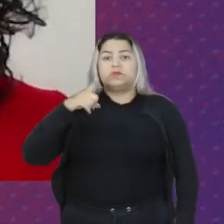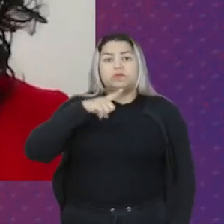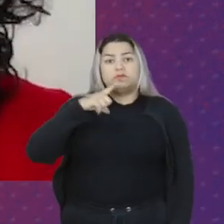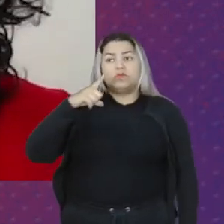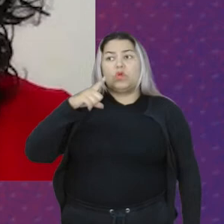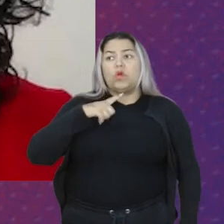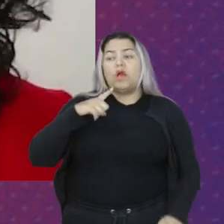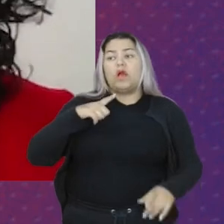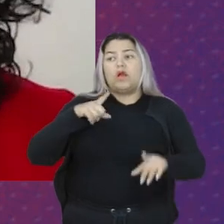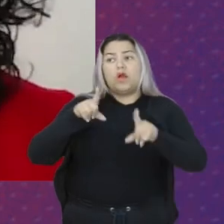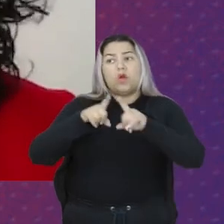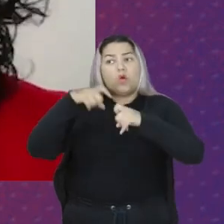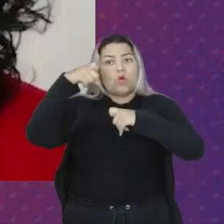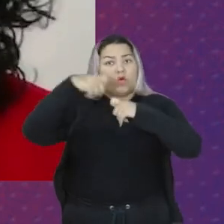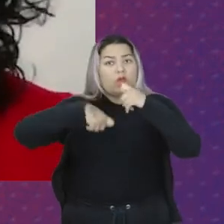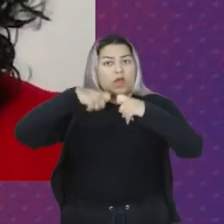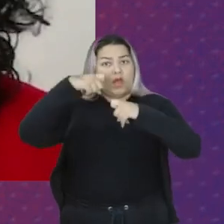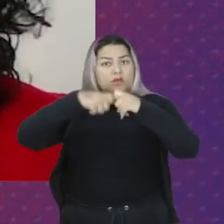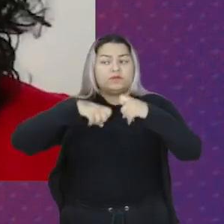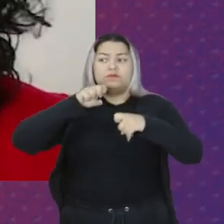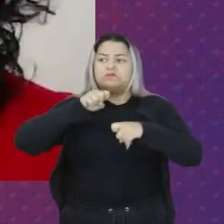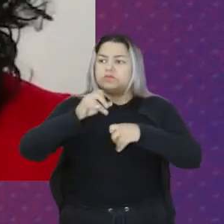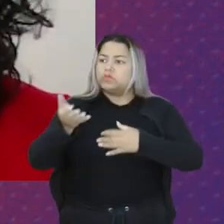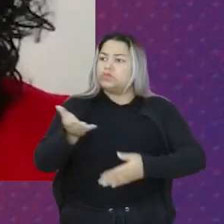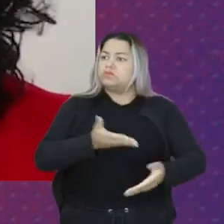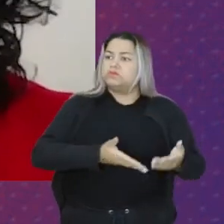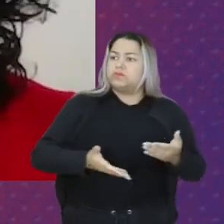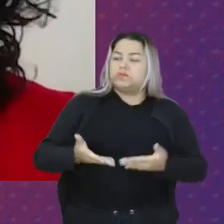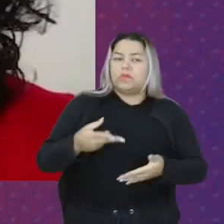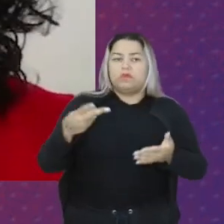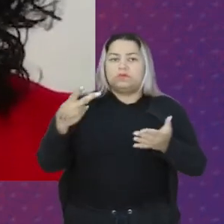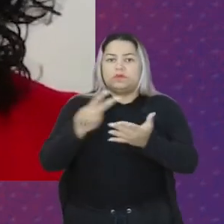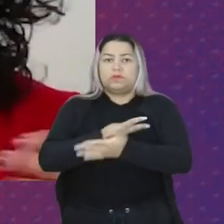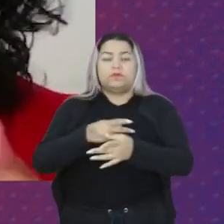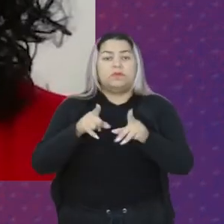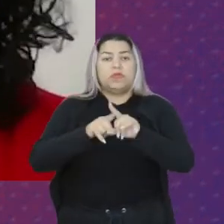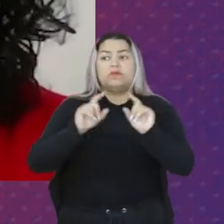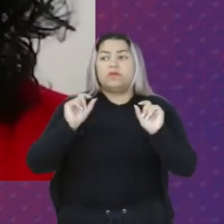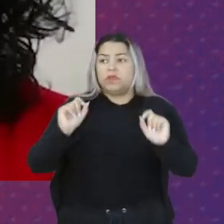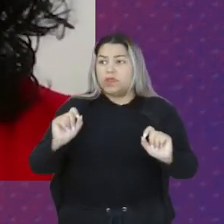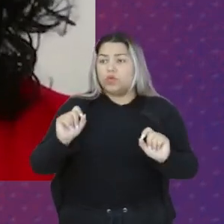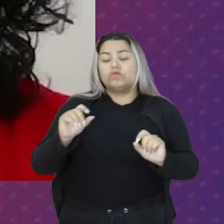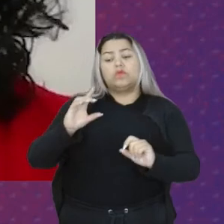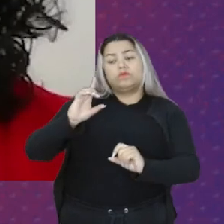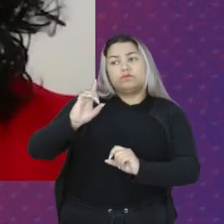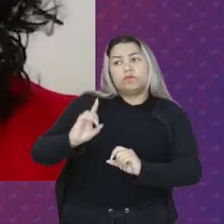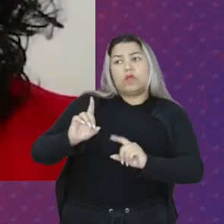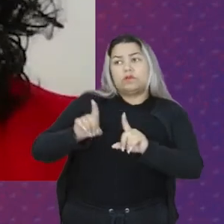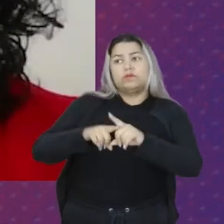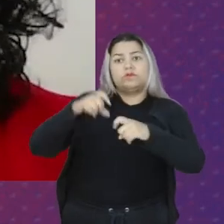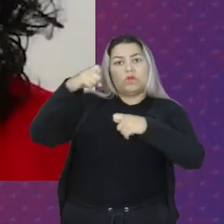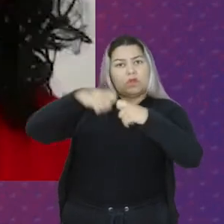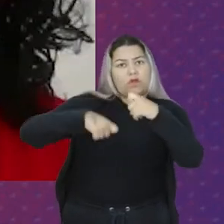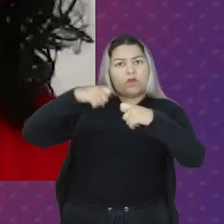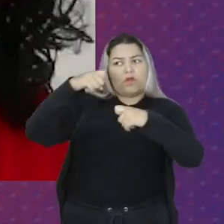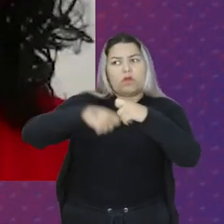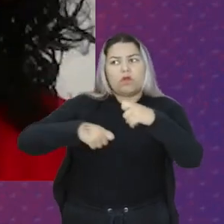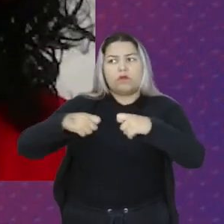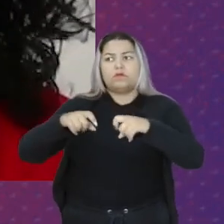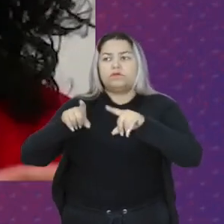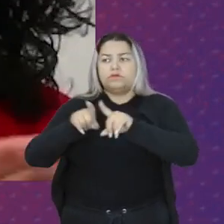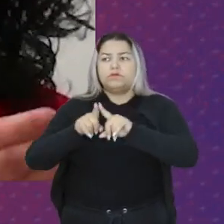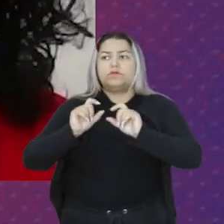carnal ou não, se foi envolvida numa situação em que o seu direito sexual foi violado,